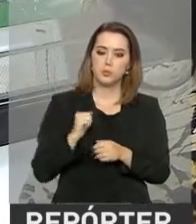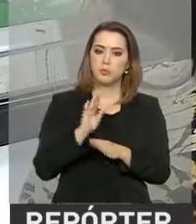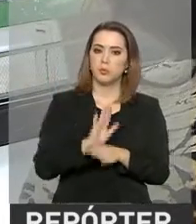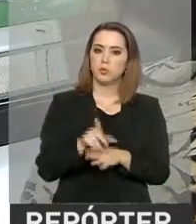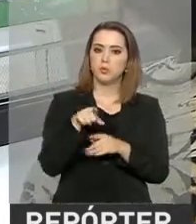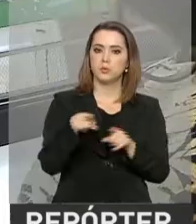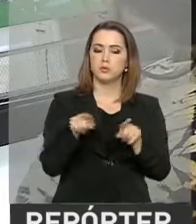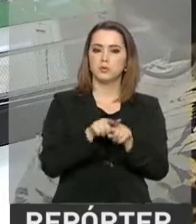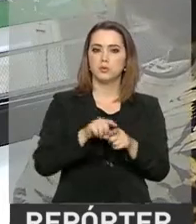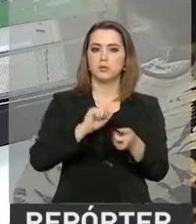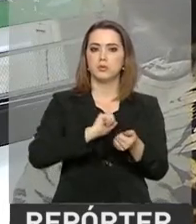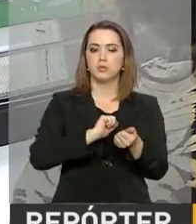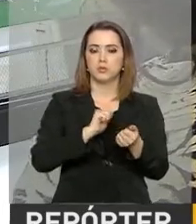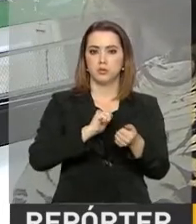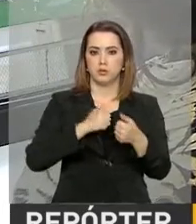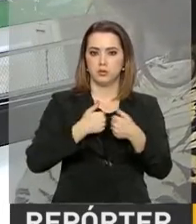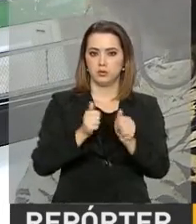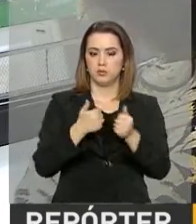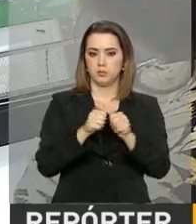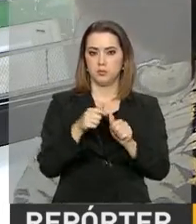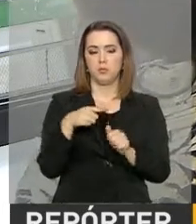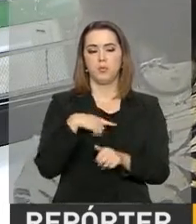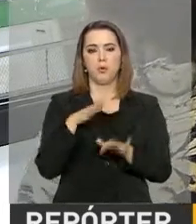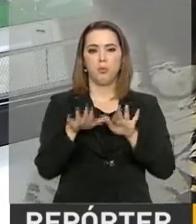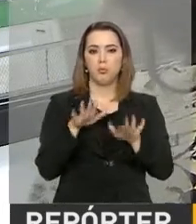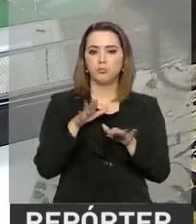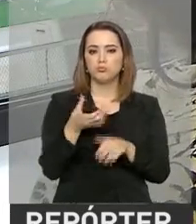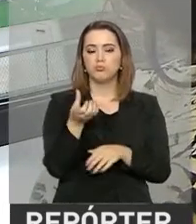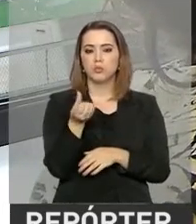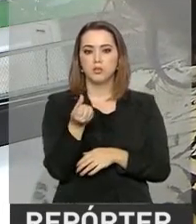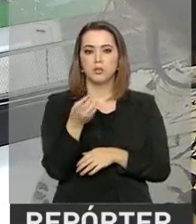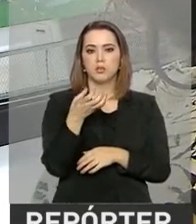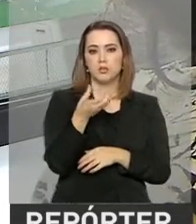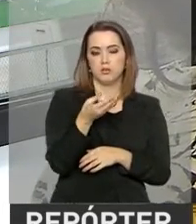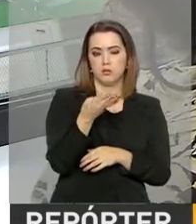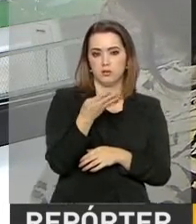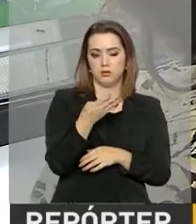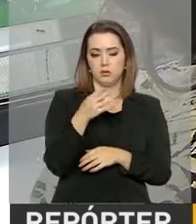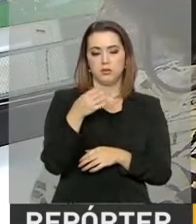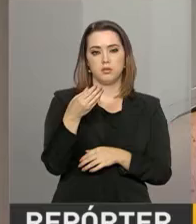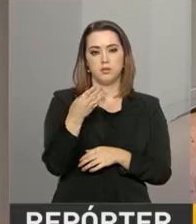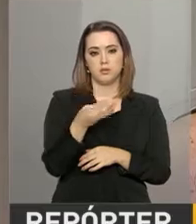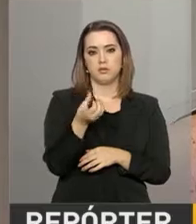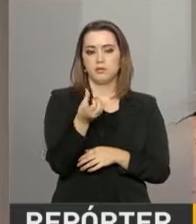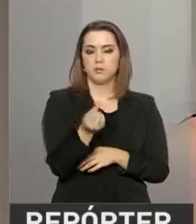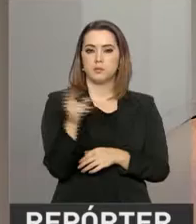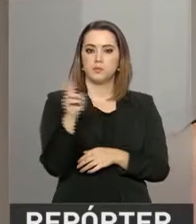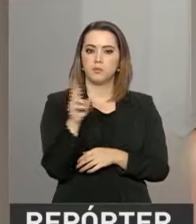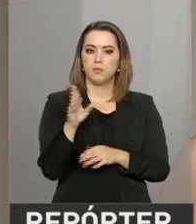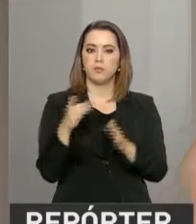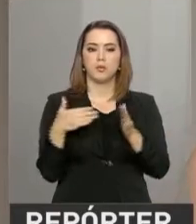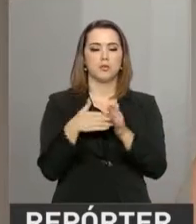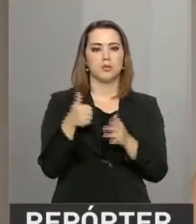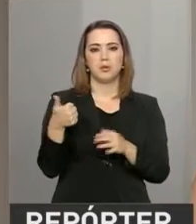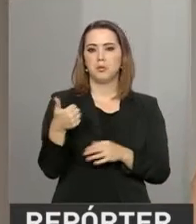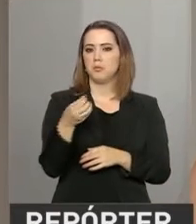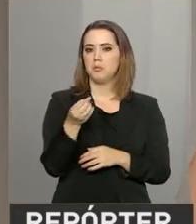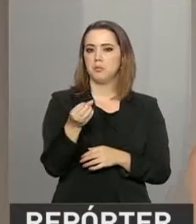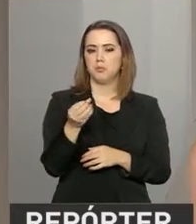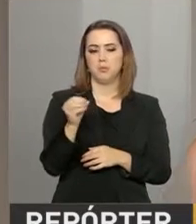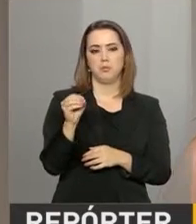de R$ 746, mas, dependendo, pode chegar a R$ 1.600. Os principais benefícios da lei